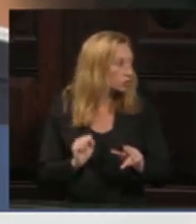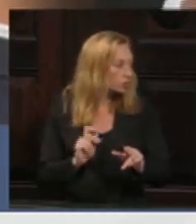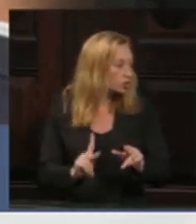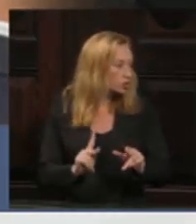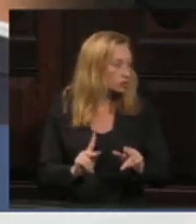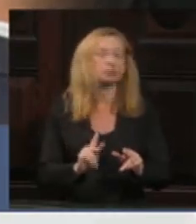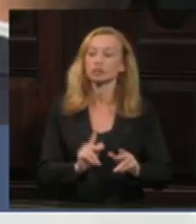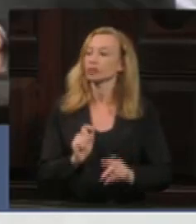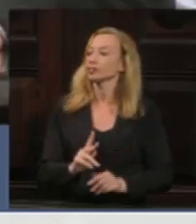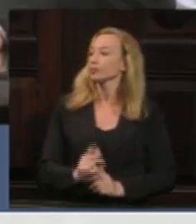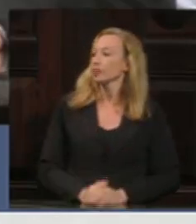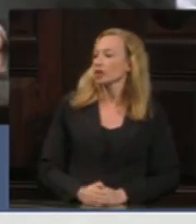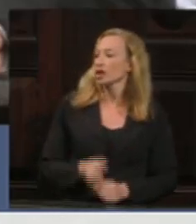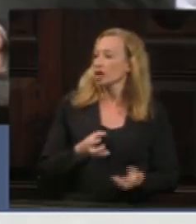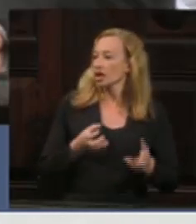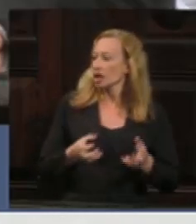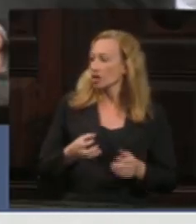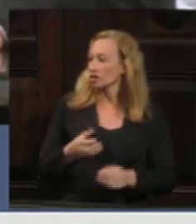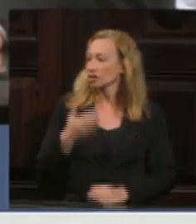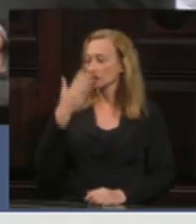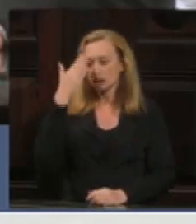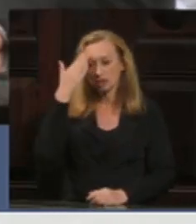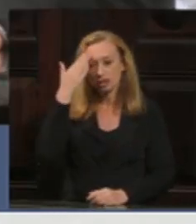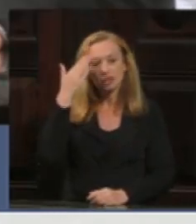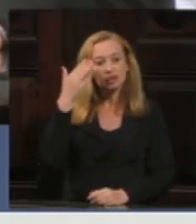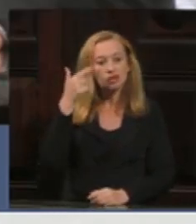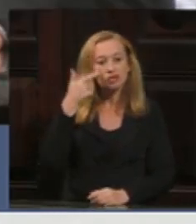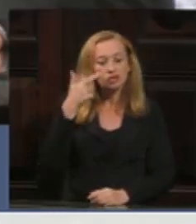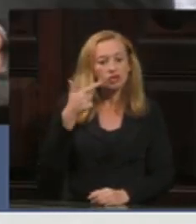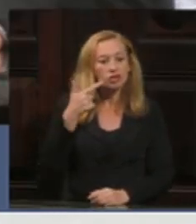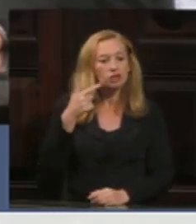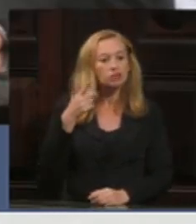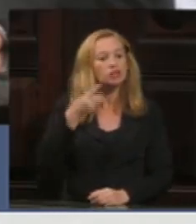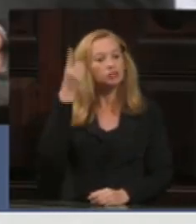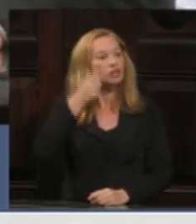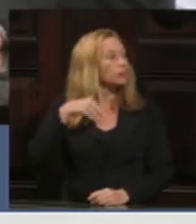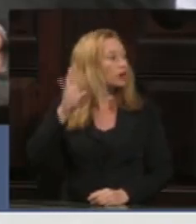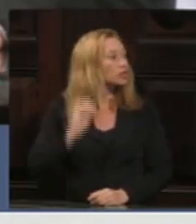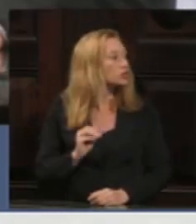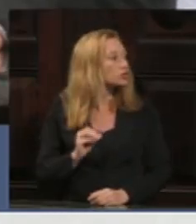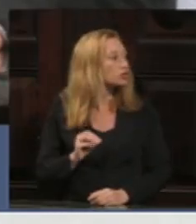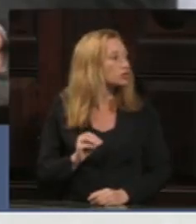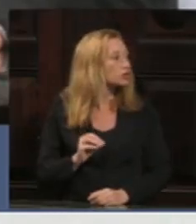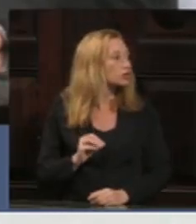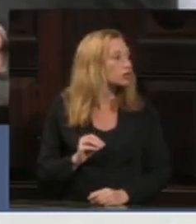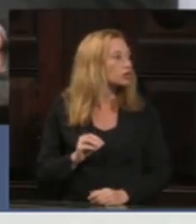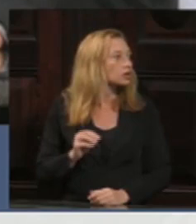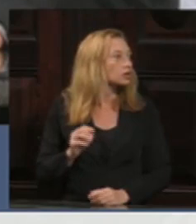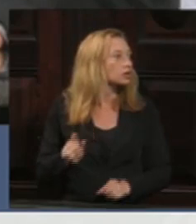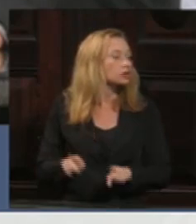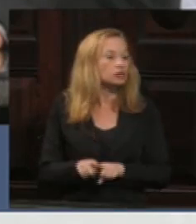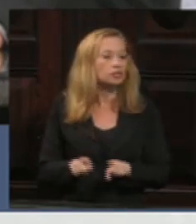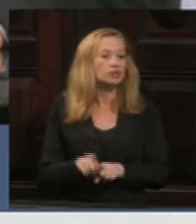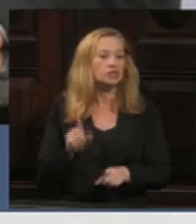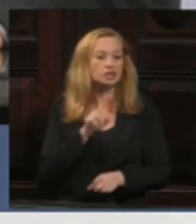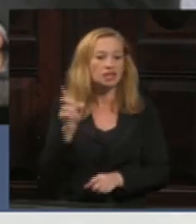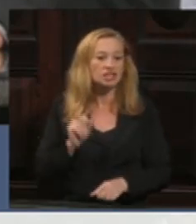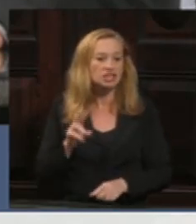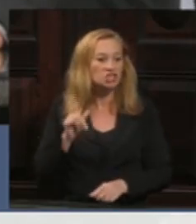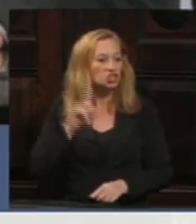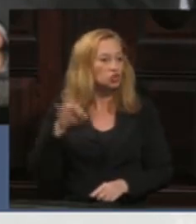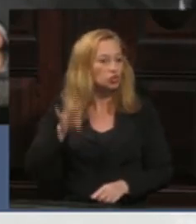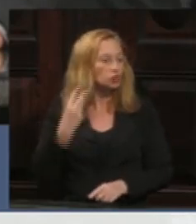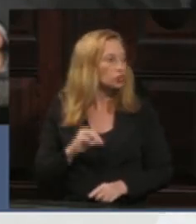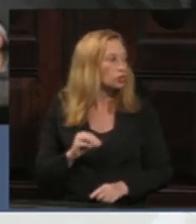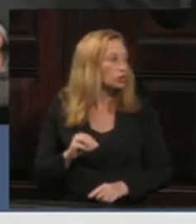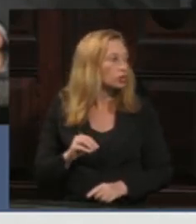Ok. Eu quero ouvir o deputado Márcio Pacheco, mas antes, porém, estão conosco aqui vereadores de São Pedro da Aldeia, Zezinho, Vitor. Também o presidente